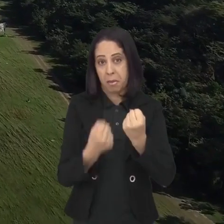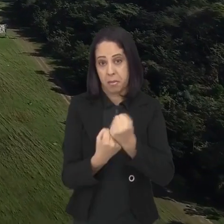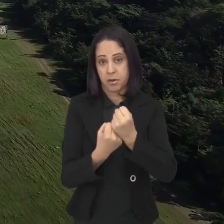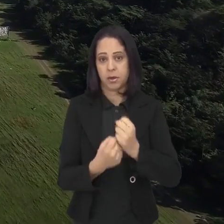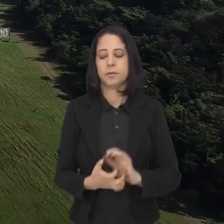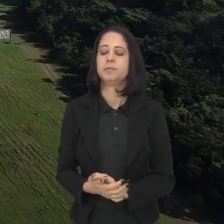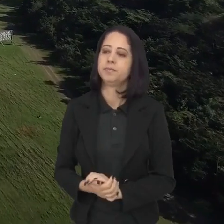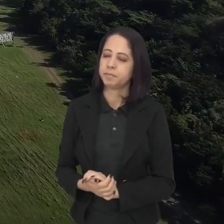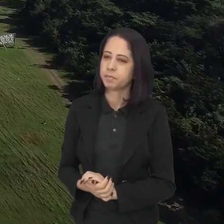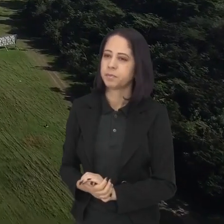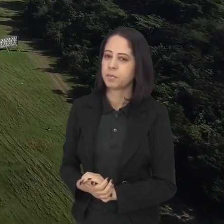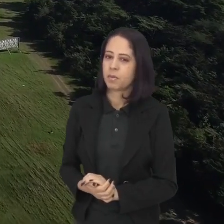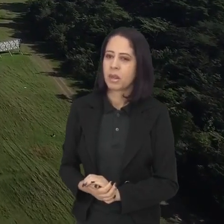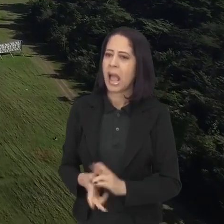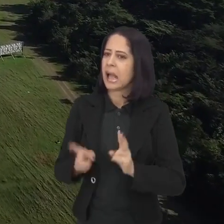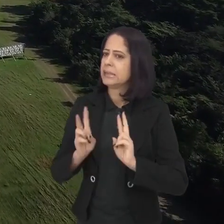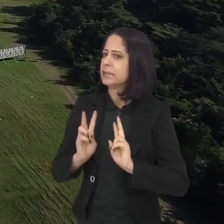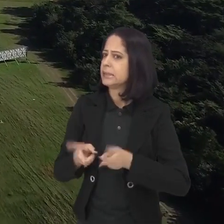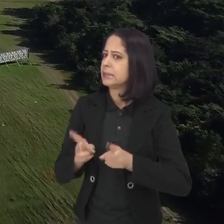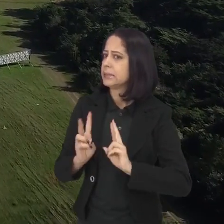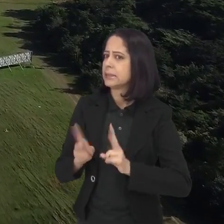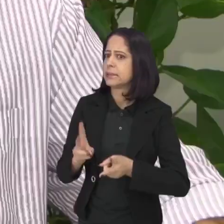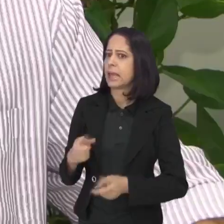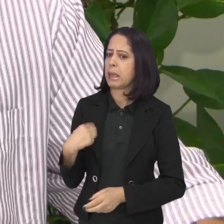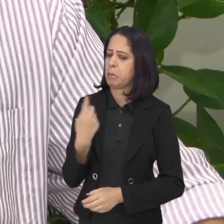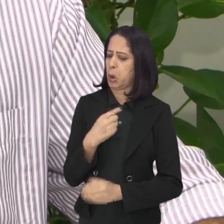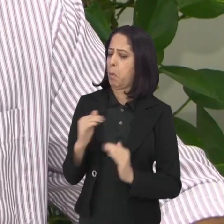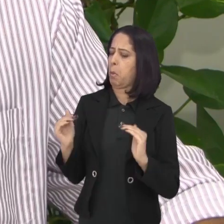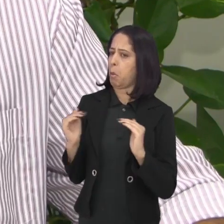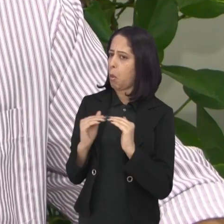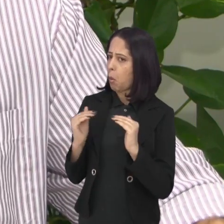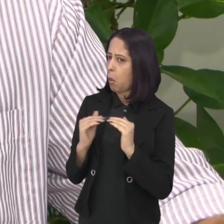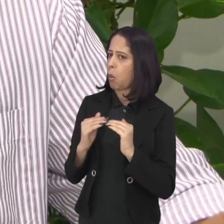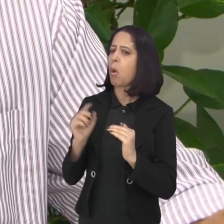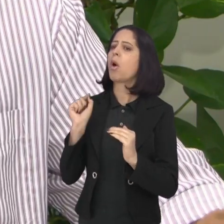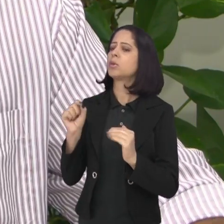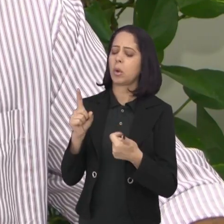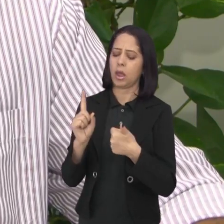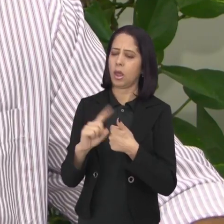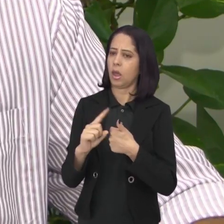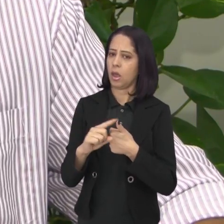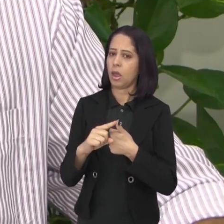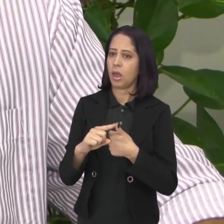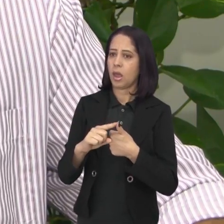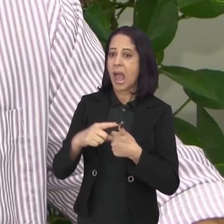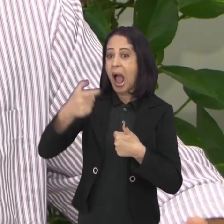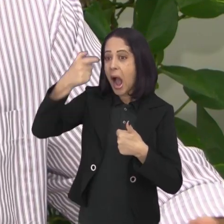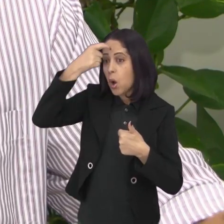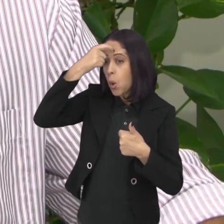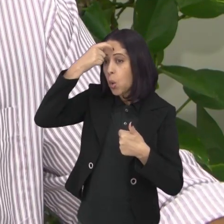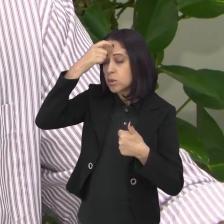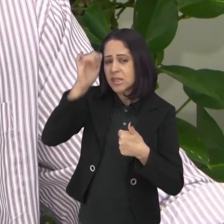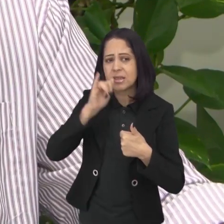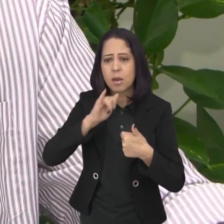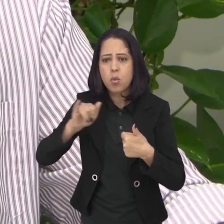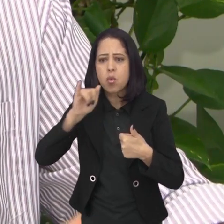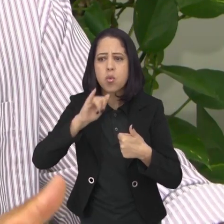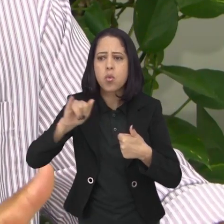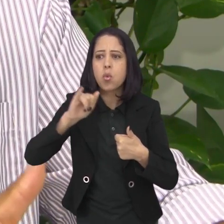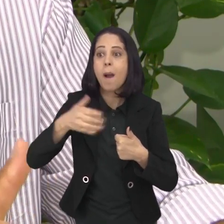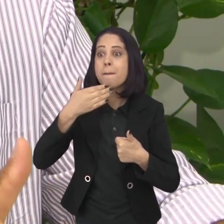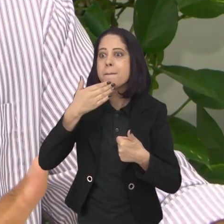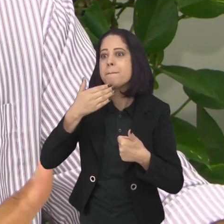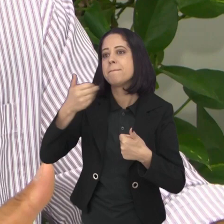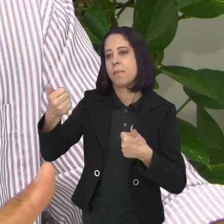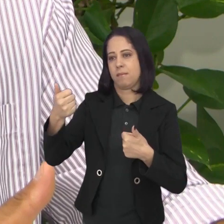vereadores para ampliar a segurança nas estradas. A gente sempre comunga da ideia que